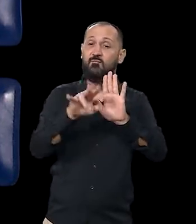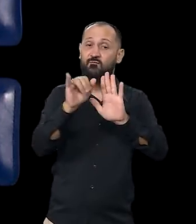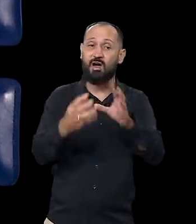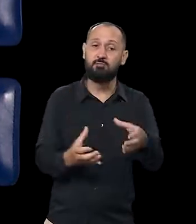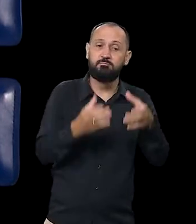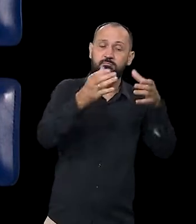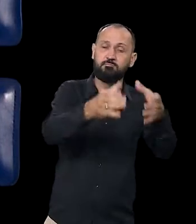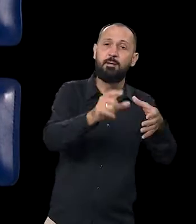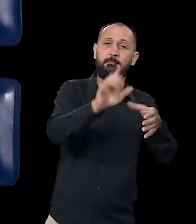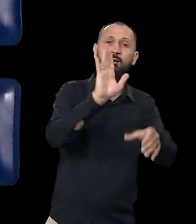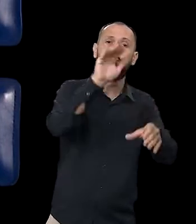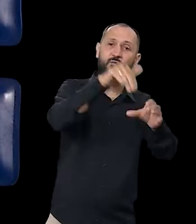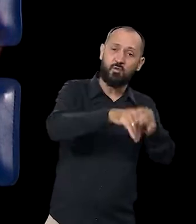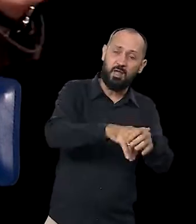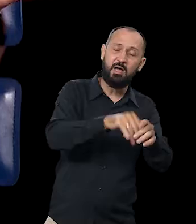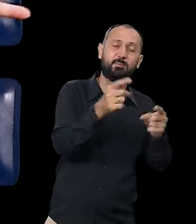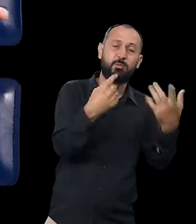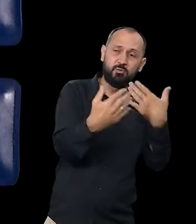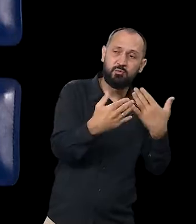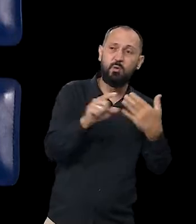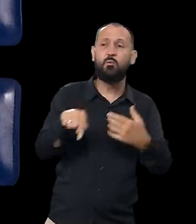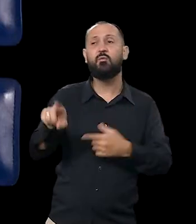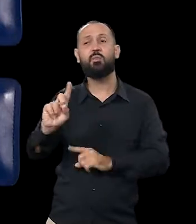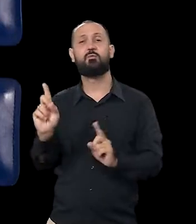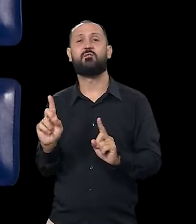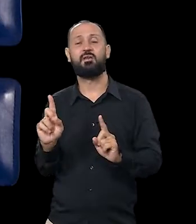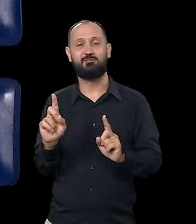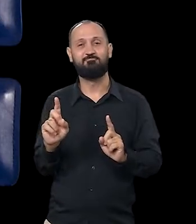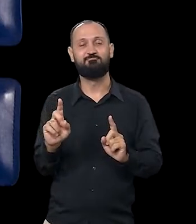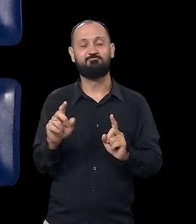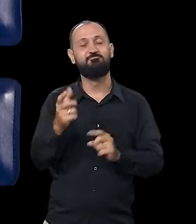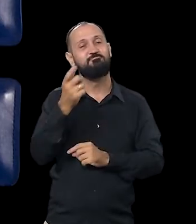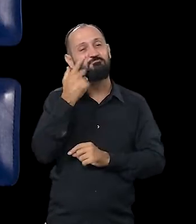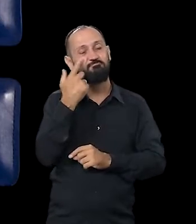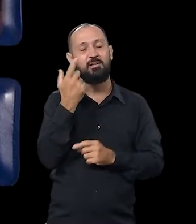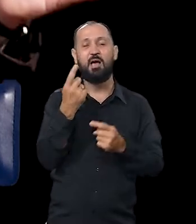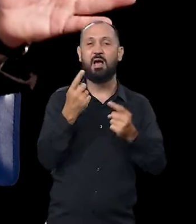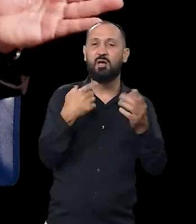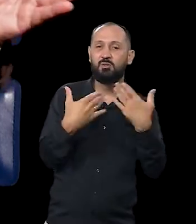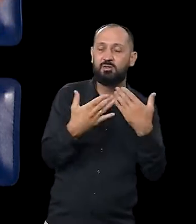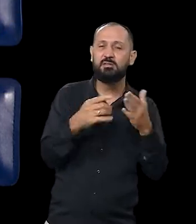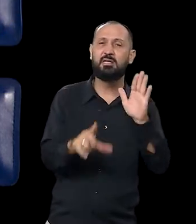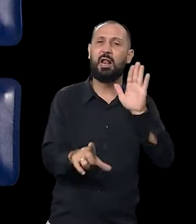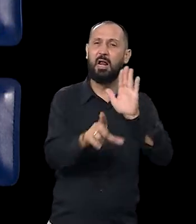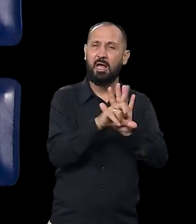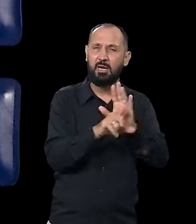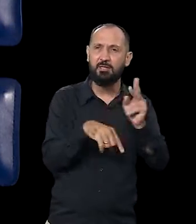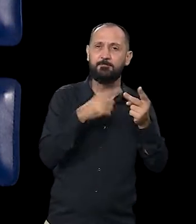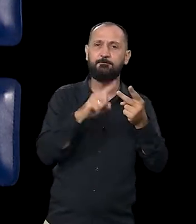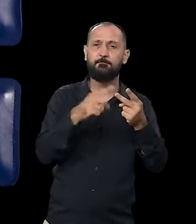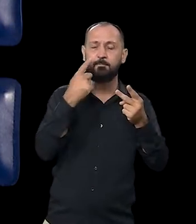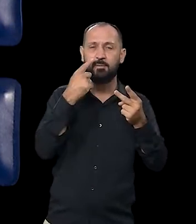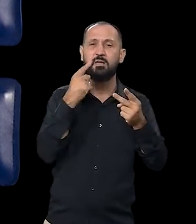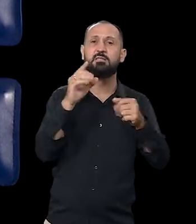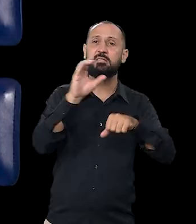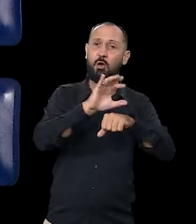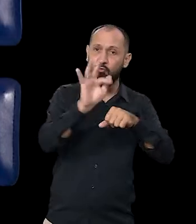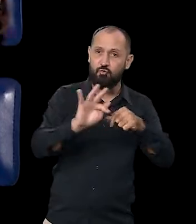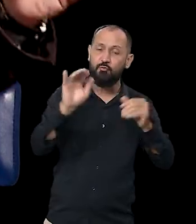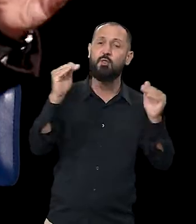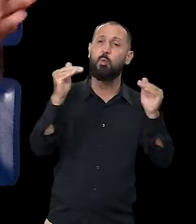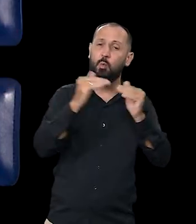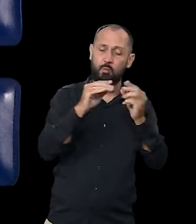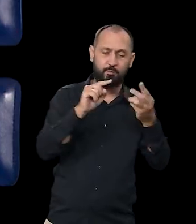não ao plenário para discussão. E ali você verifica a discussão da legalidade, da constitucionalidade,